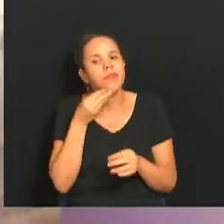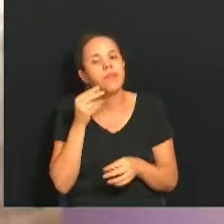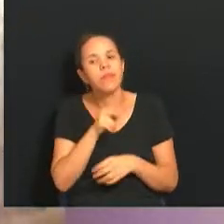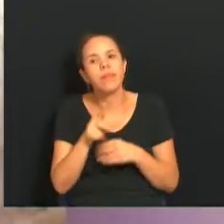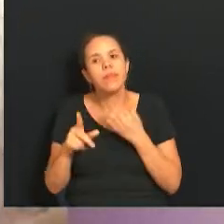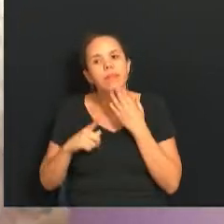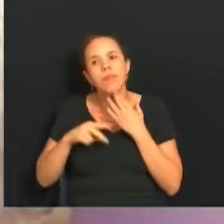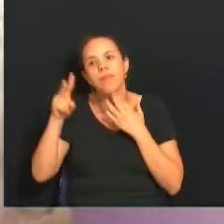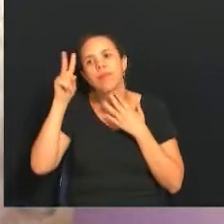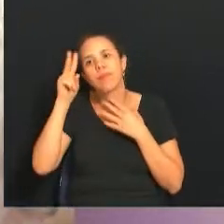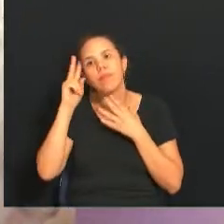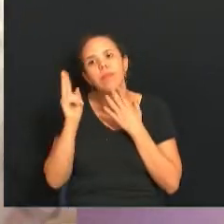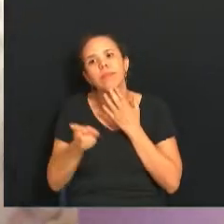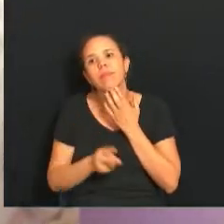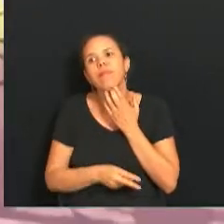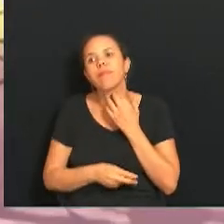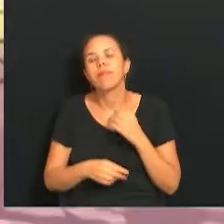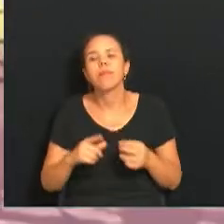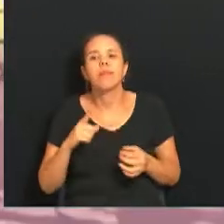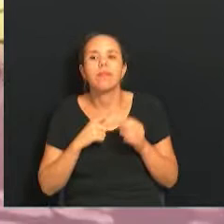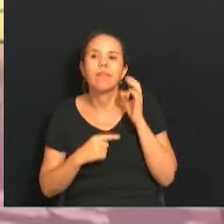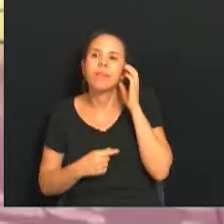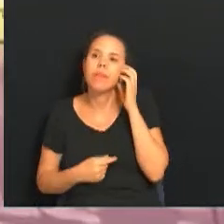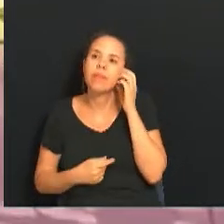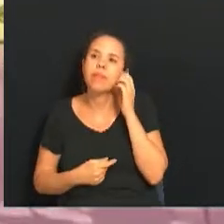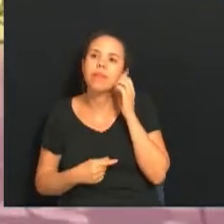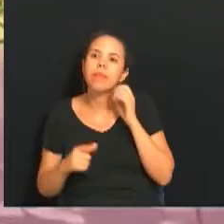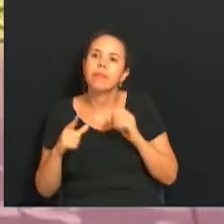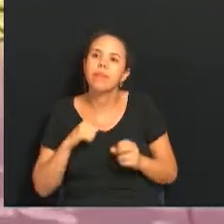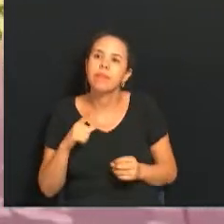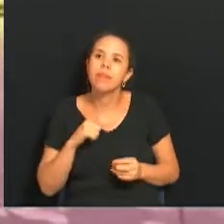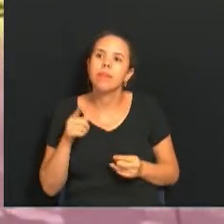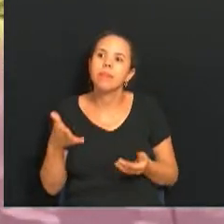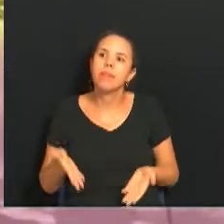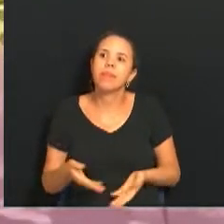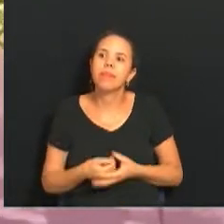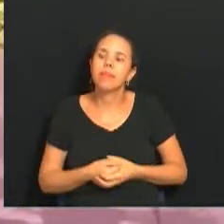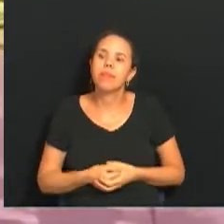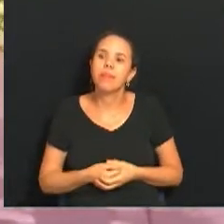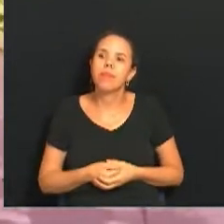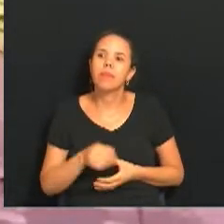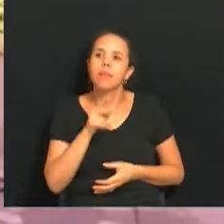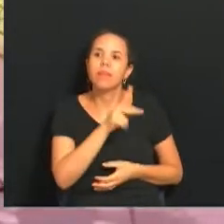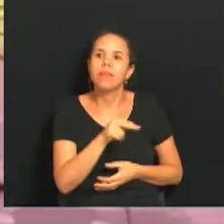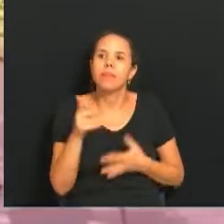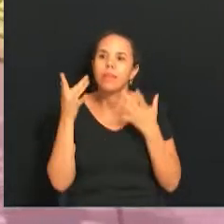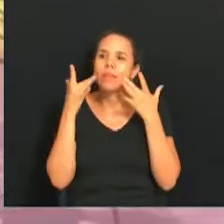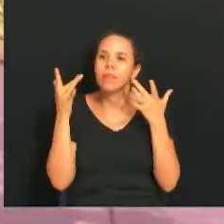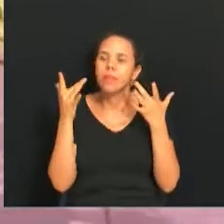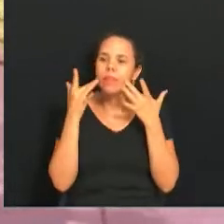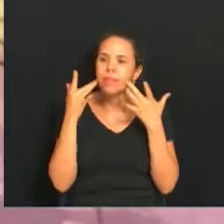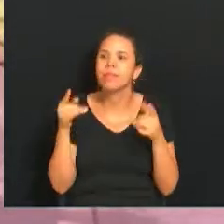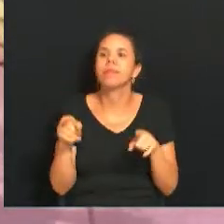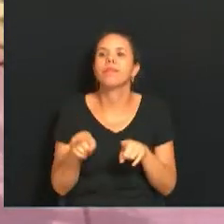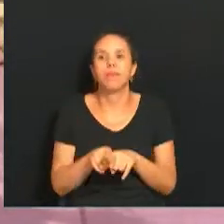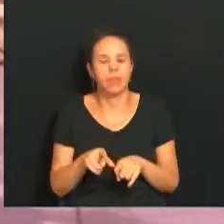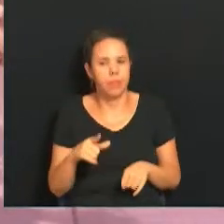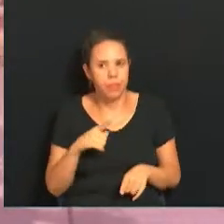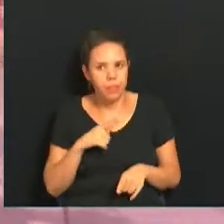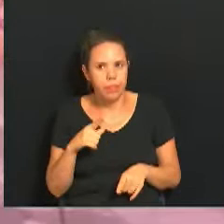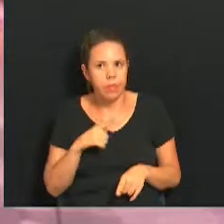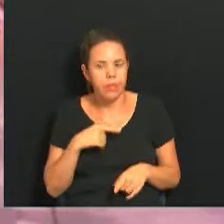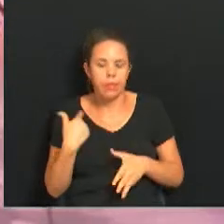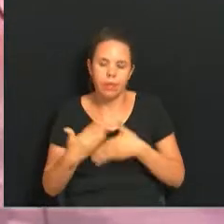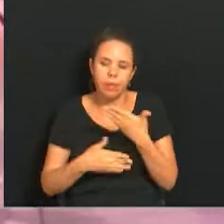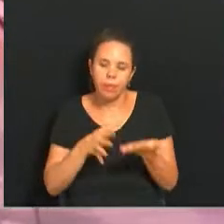as segunda-feira, a dança de salão. Temos também o professor de teatro também. Está meio devagar, sabe?